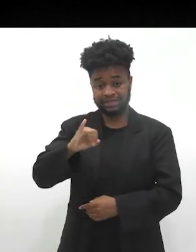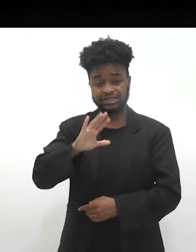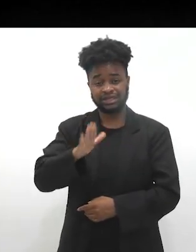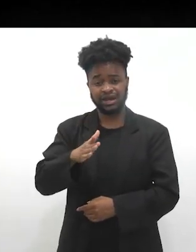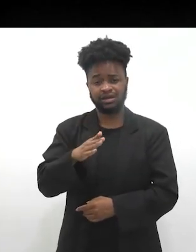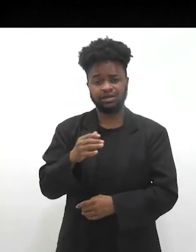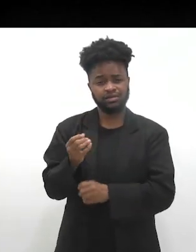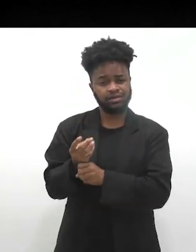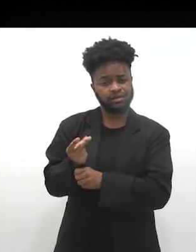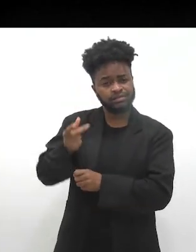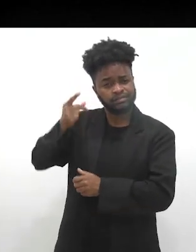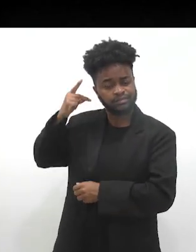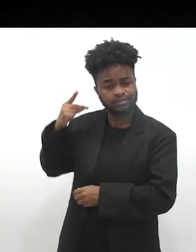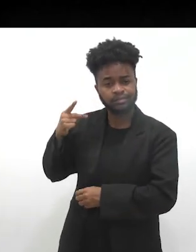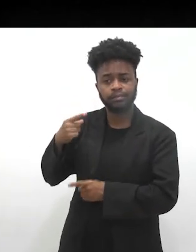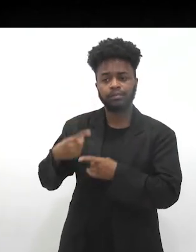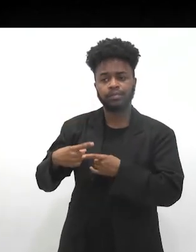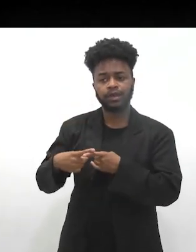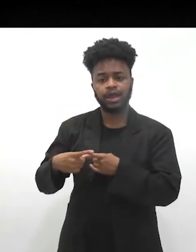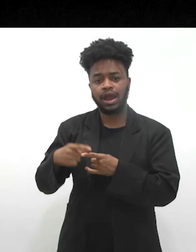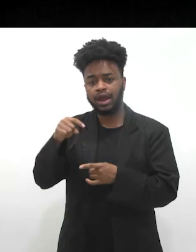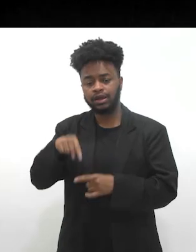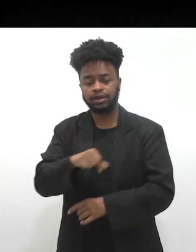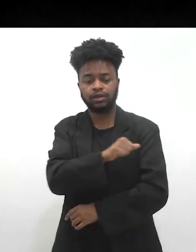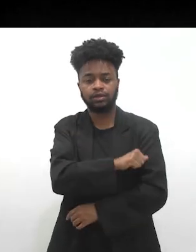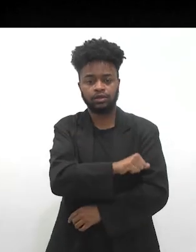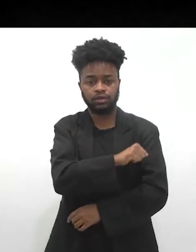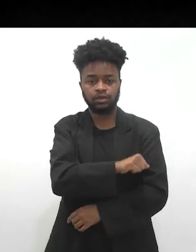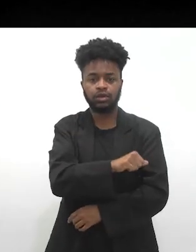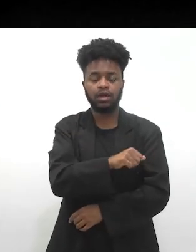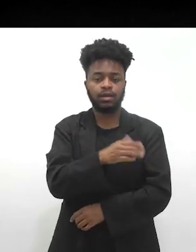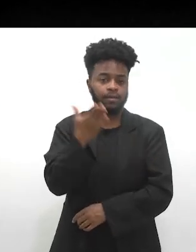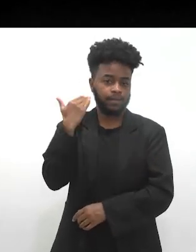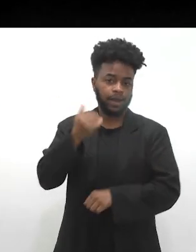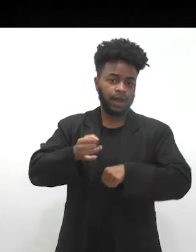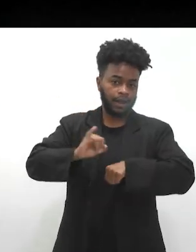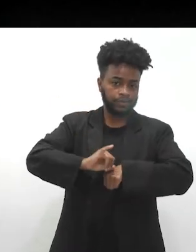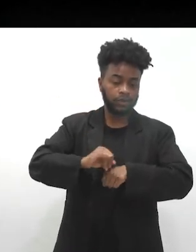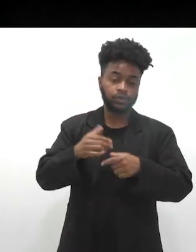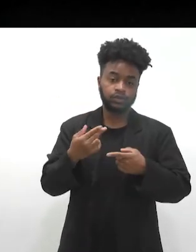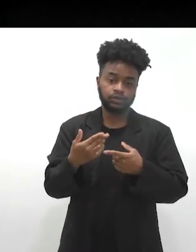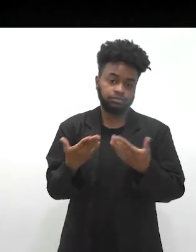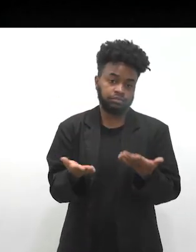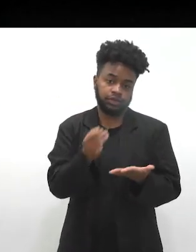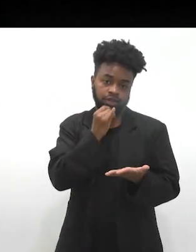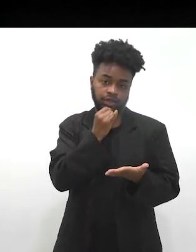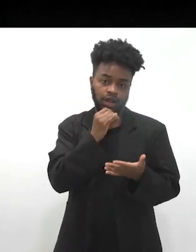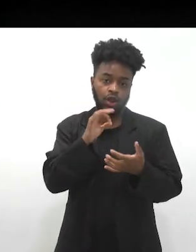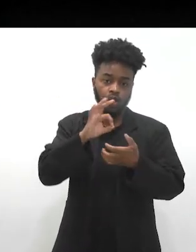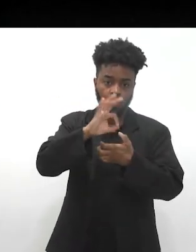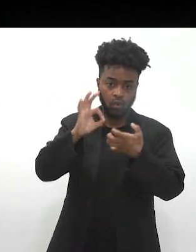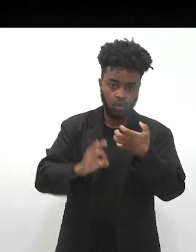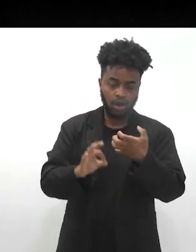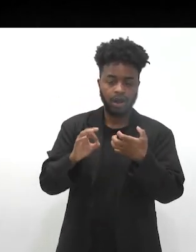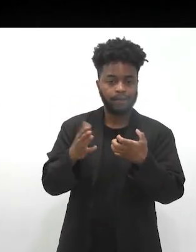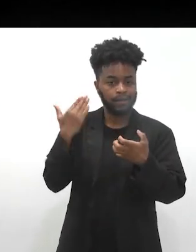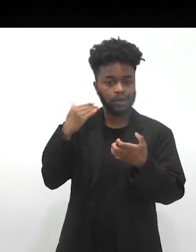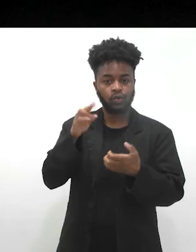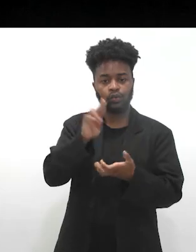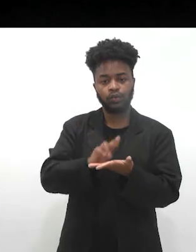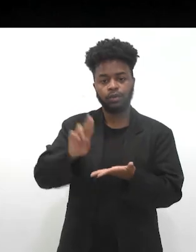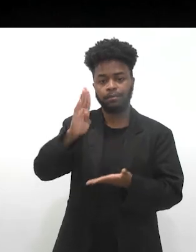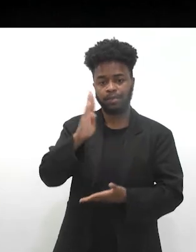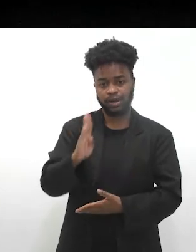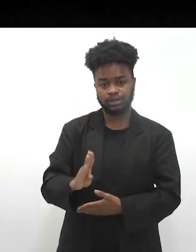somos centenárias, né? Quase tudo começa aqui do Rio de Janeiro por ter sido capital. A Universidade Federal Rural do Rio de Janeiro era a Universidade do